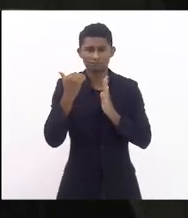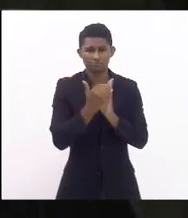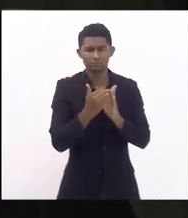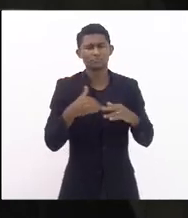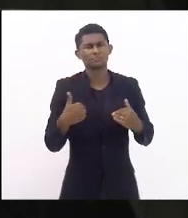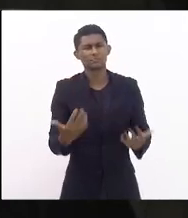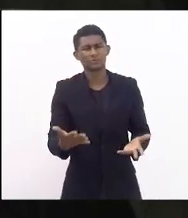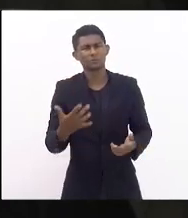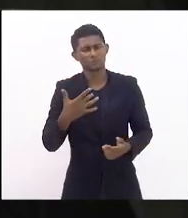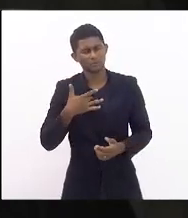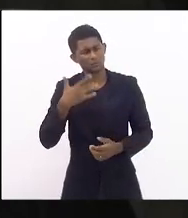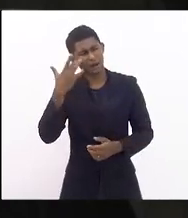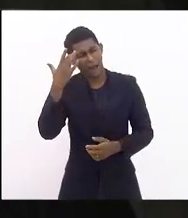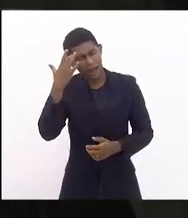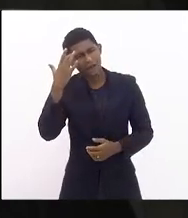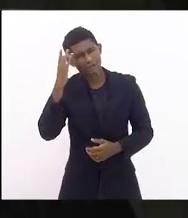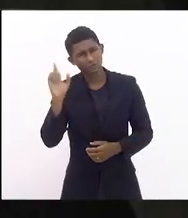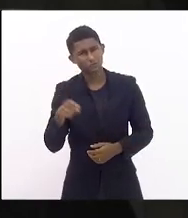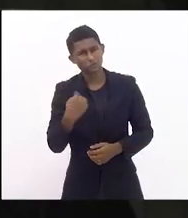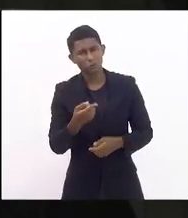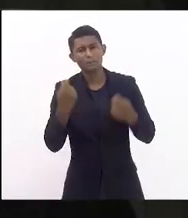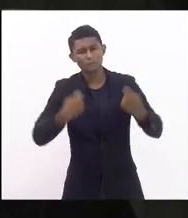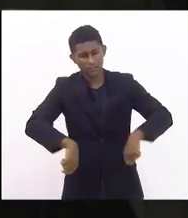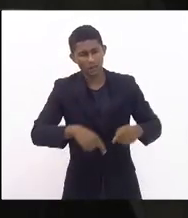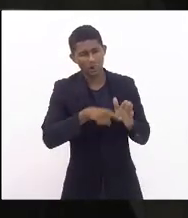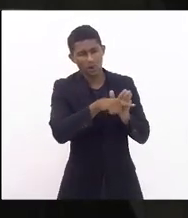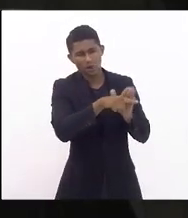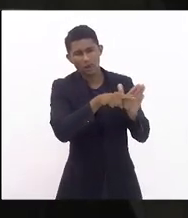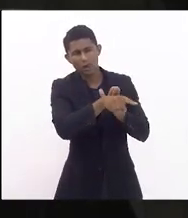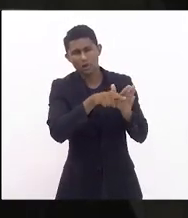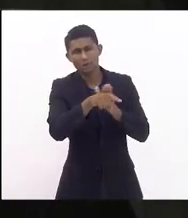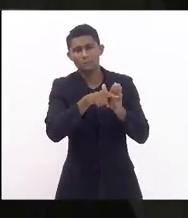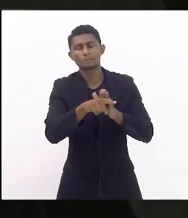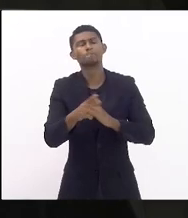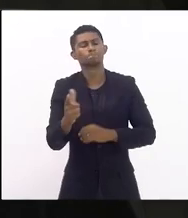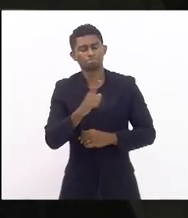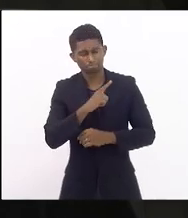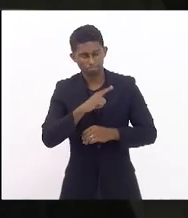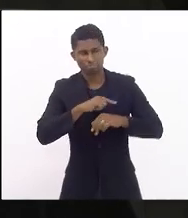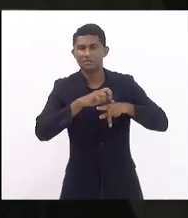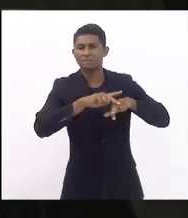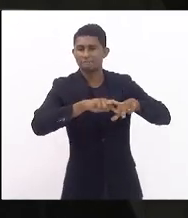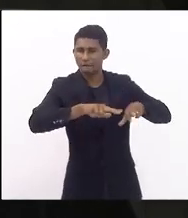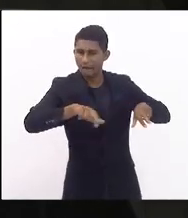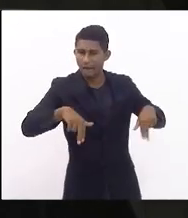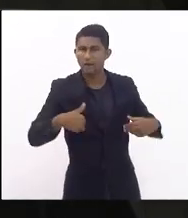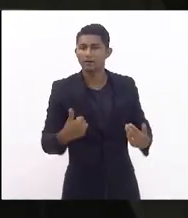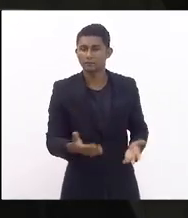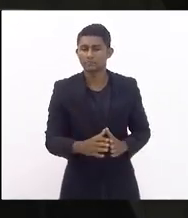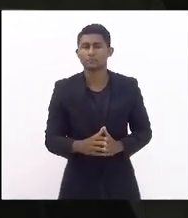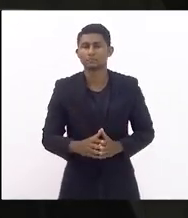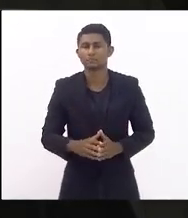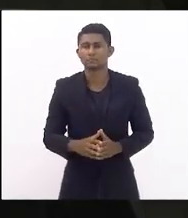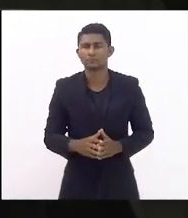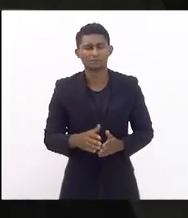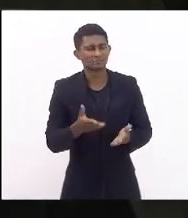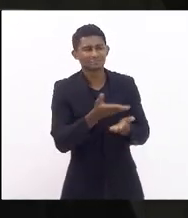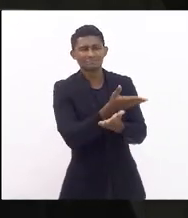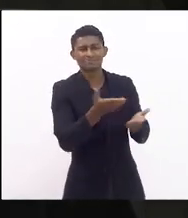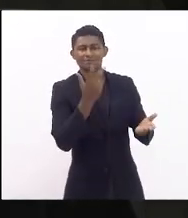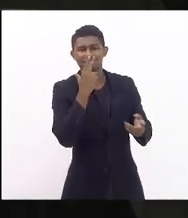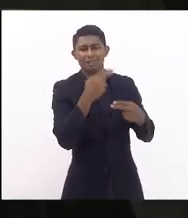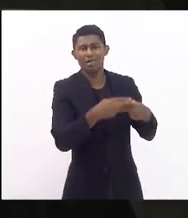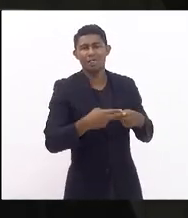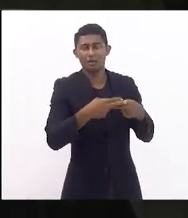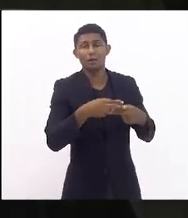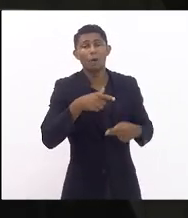eu acho que tem muita coisa para a gente investigar, muita coisa para entender. Enquanto isso, os serviços se deterioram. Ontem teve